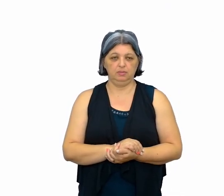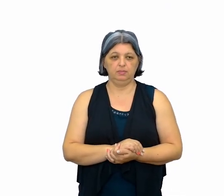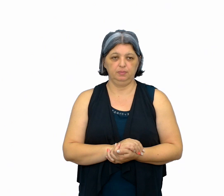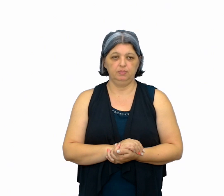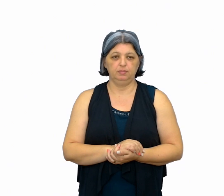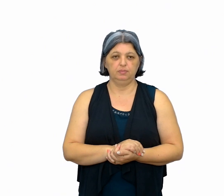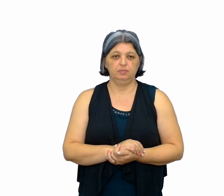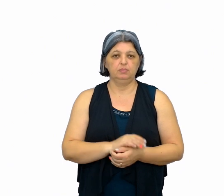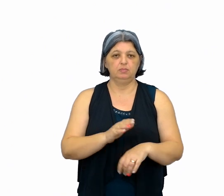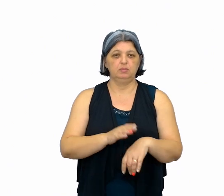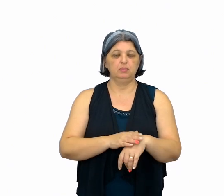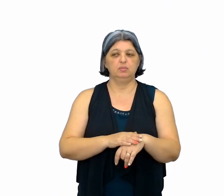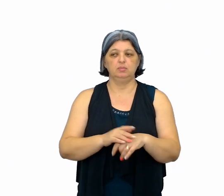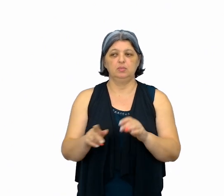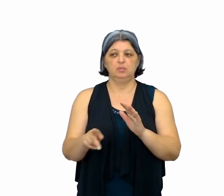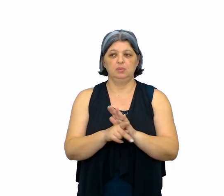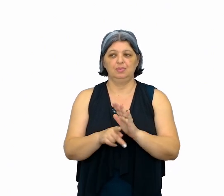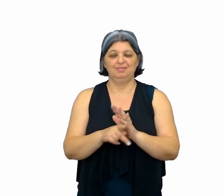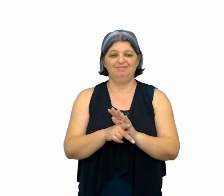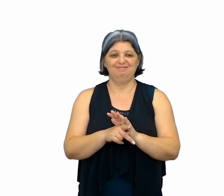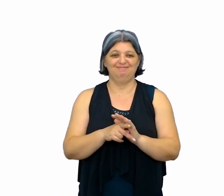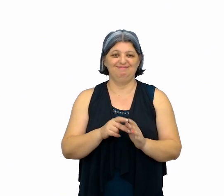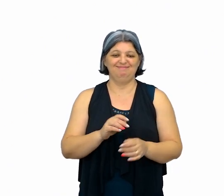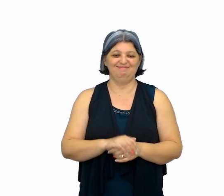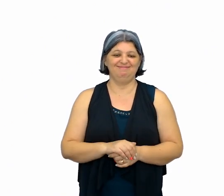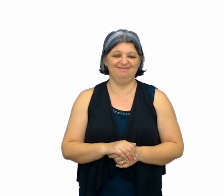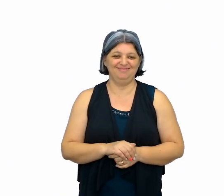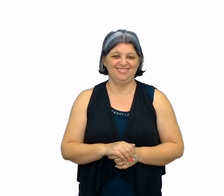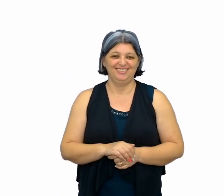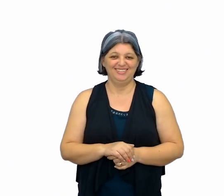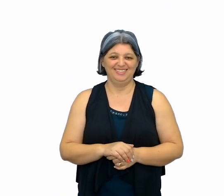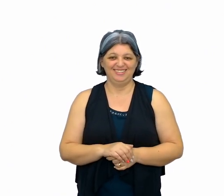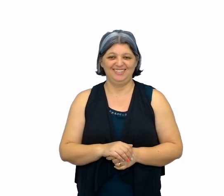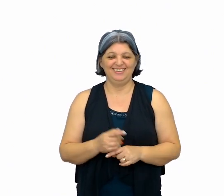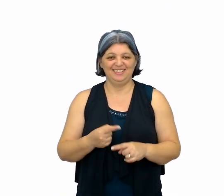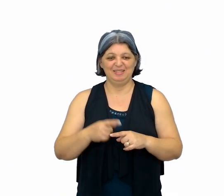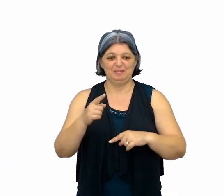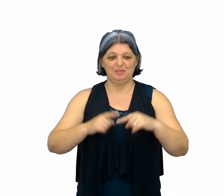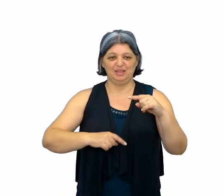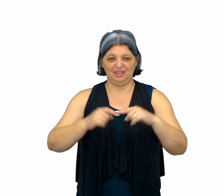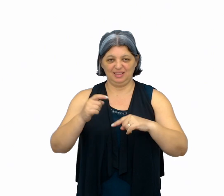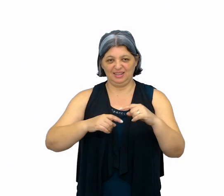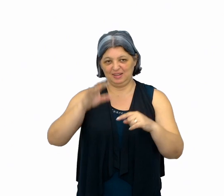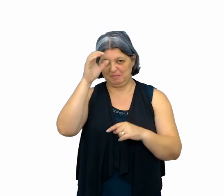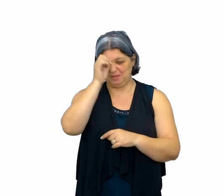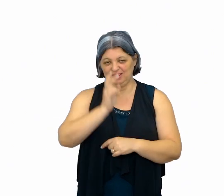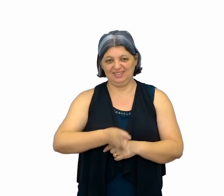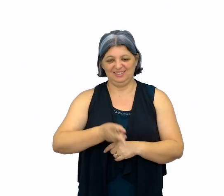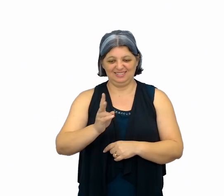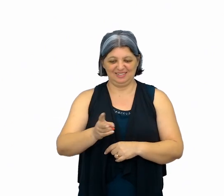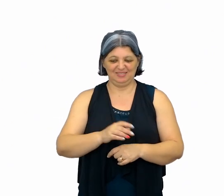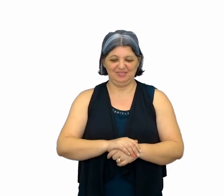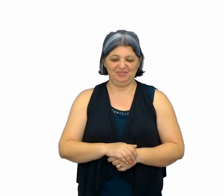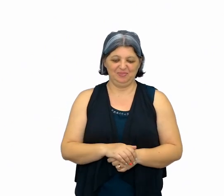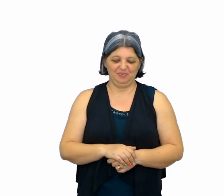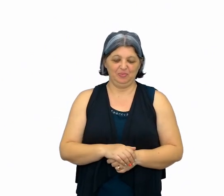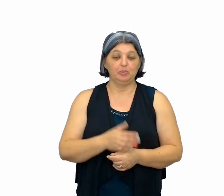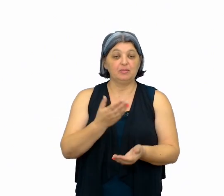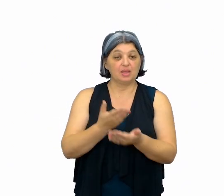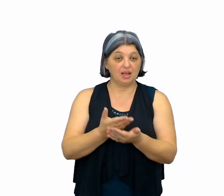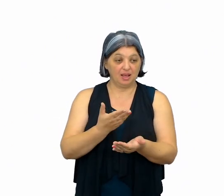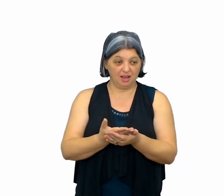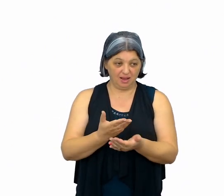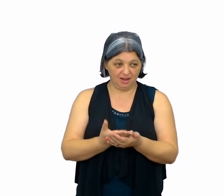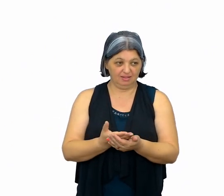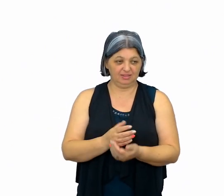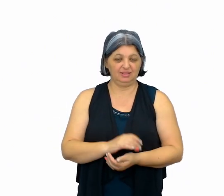analisar pertence à sequência didática 6 do 4º ano do material Aprender Sempre do volume 1. Esta aula que nós estamos